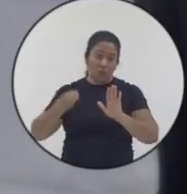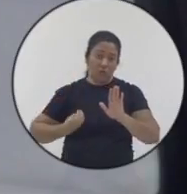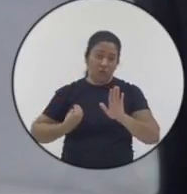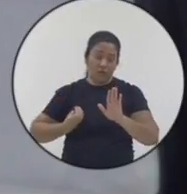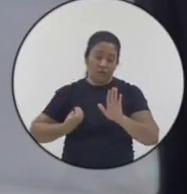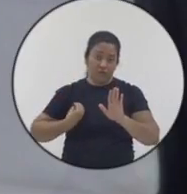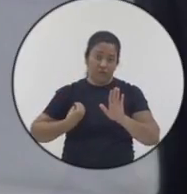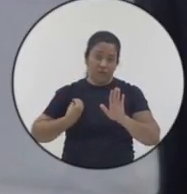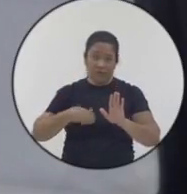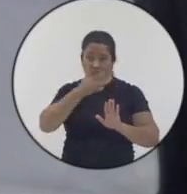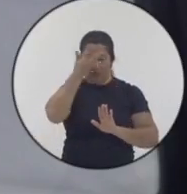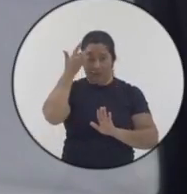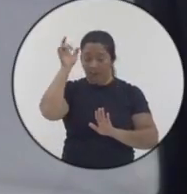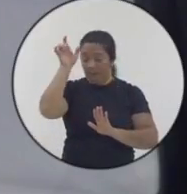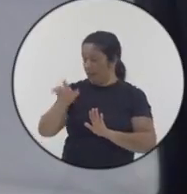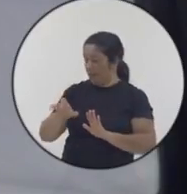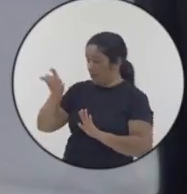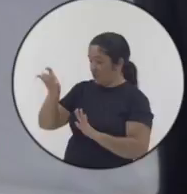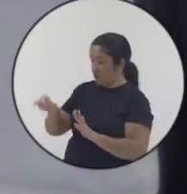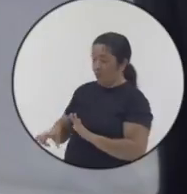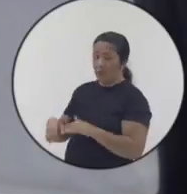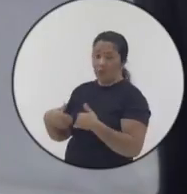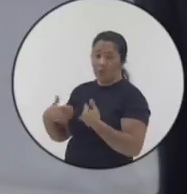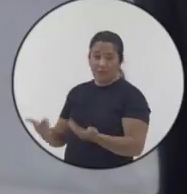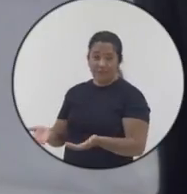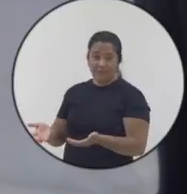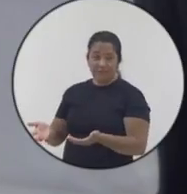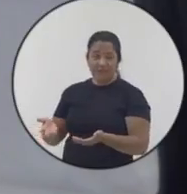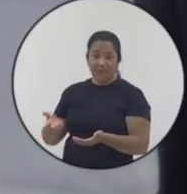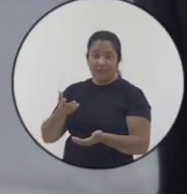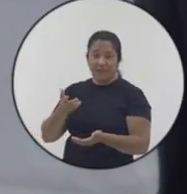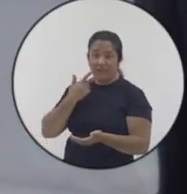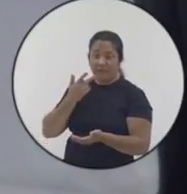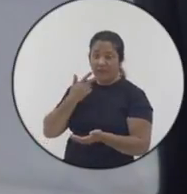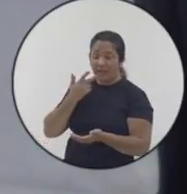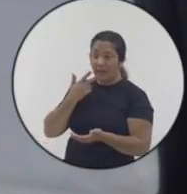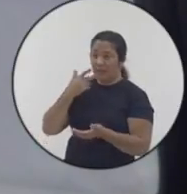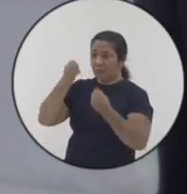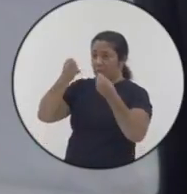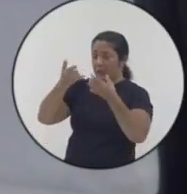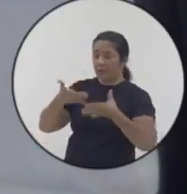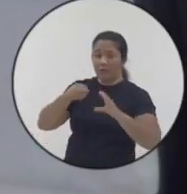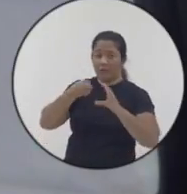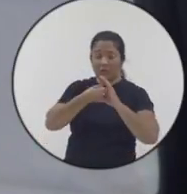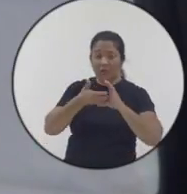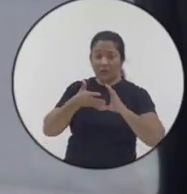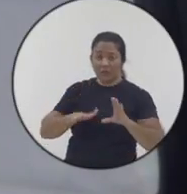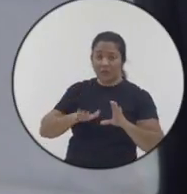Então, falando dessas potências, falando de como se observam, né, trazendo um pouquinho a realidade